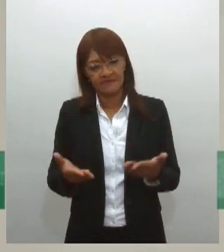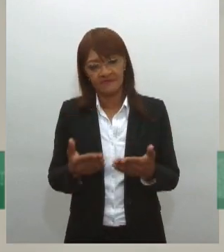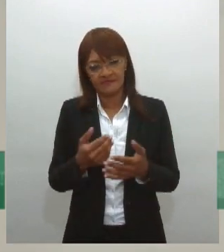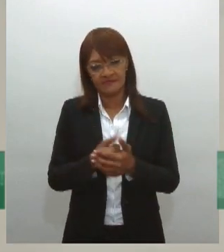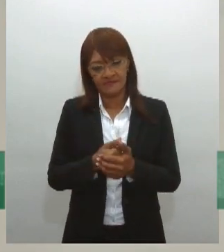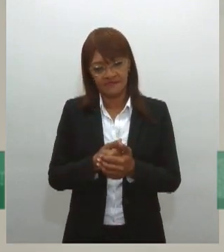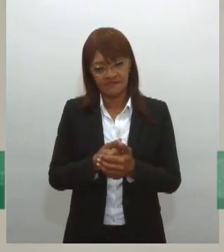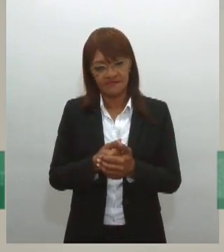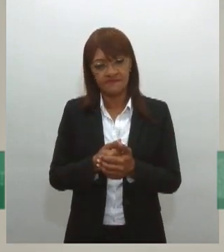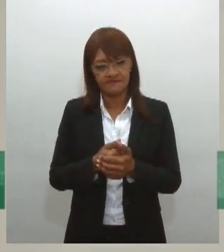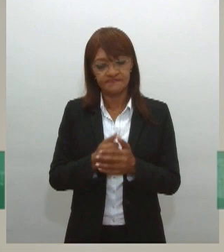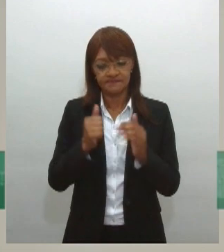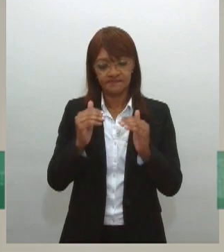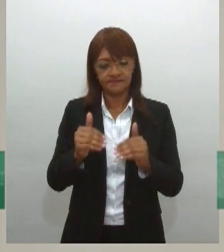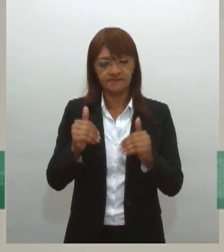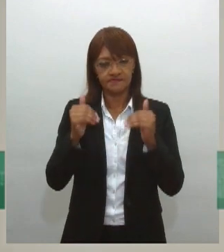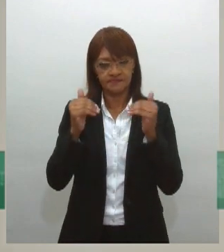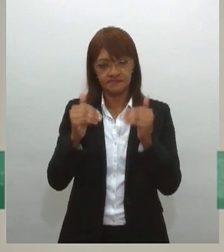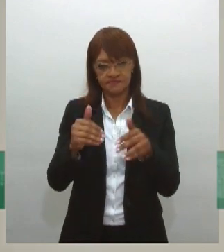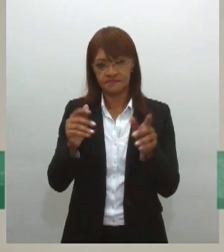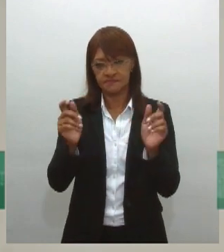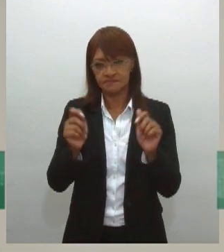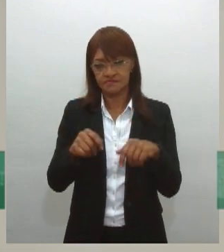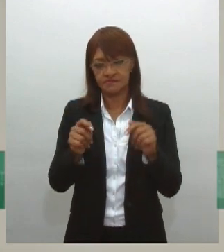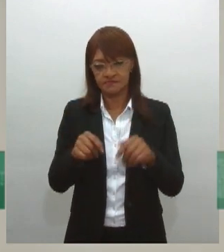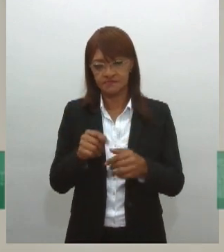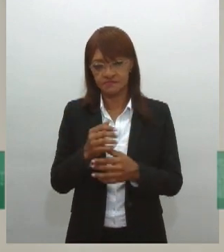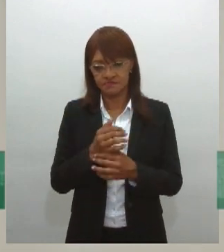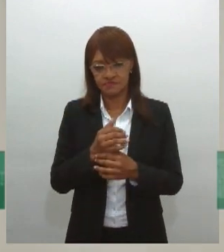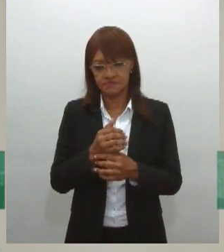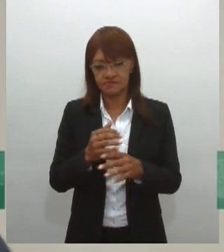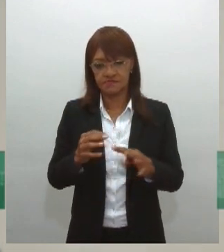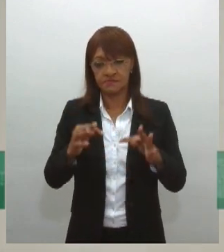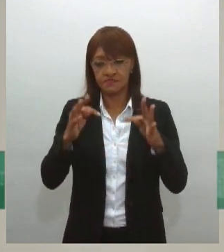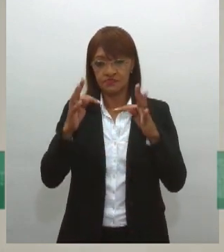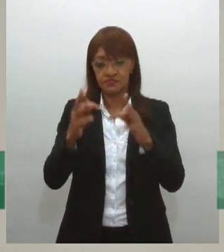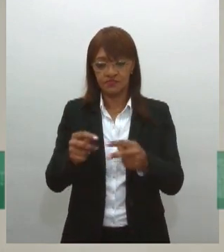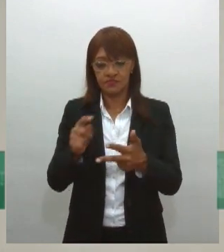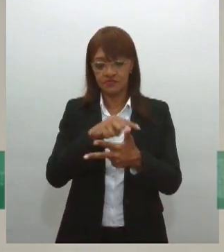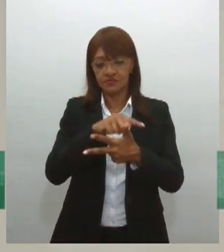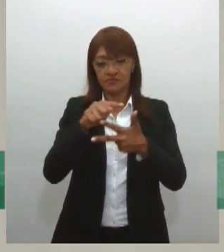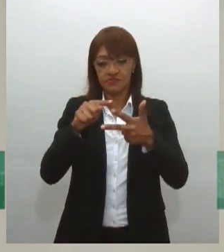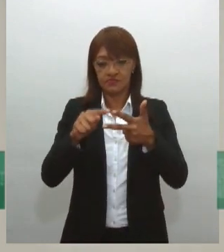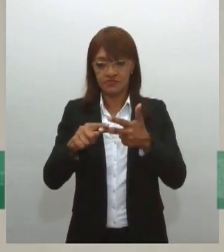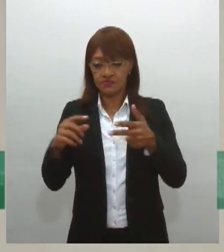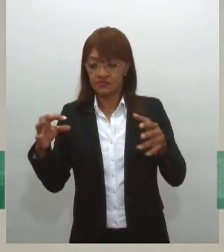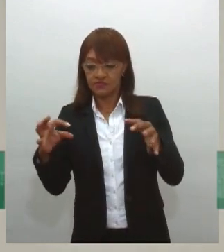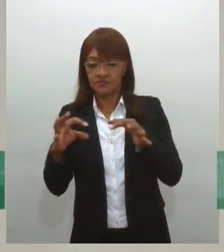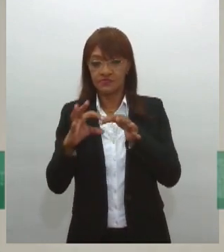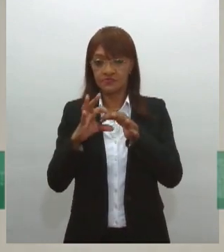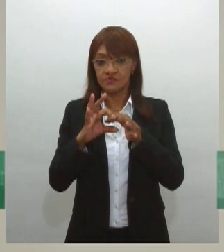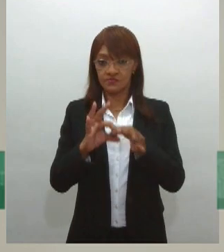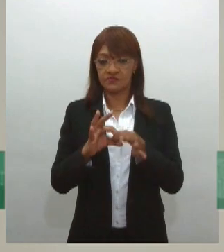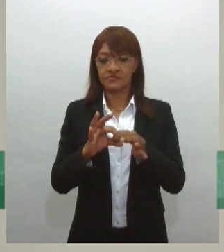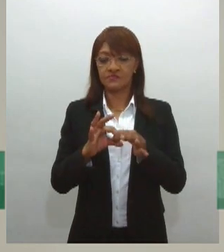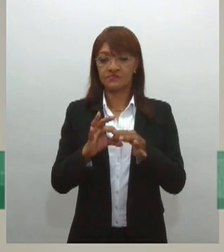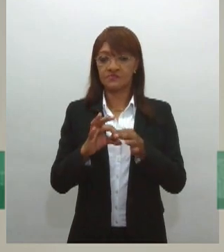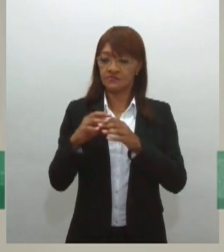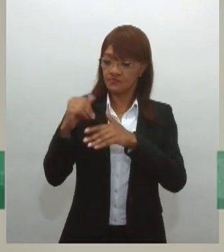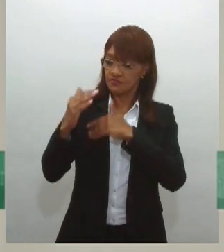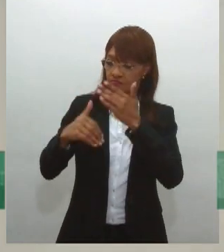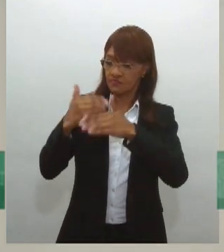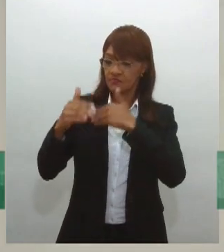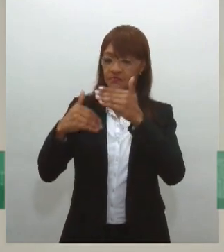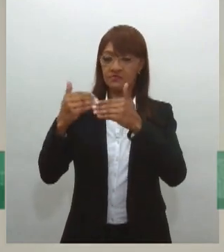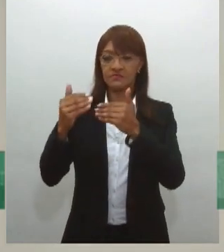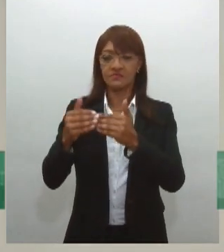vai permitir que os estados, os municípios e a União trabalhem em conjunto para desenvolver a cultura no nosso